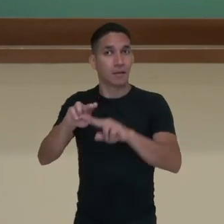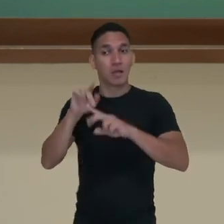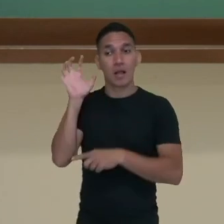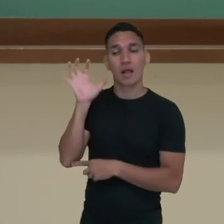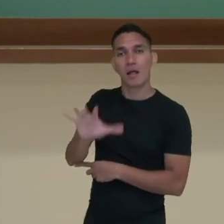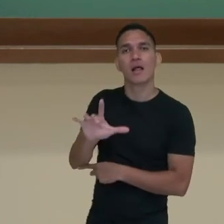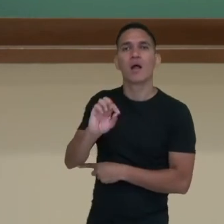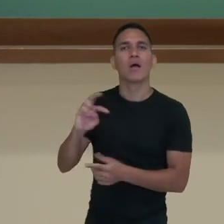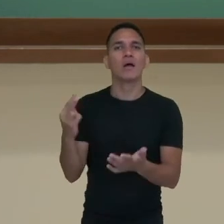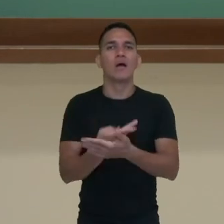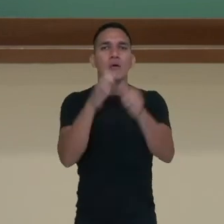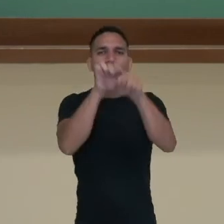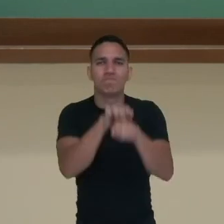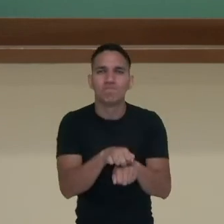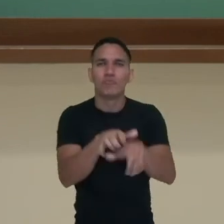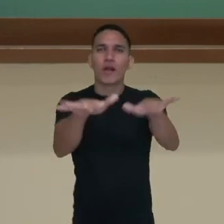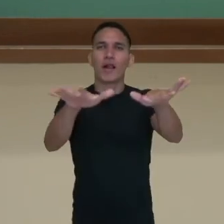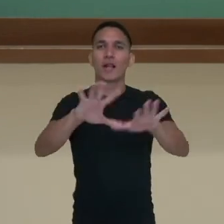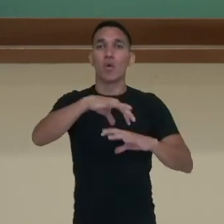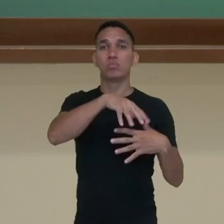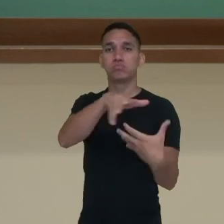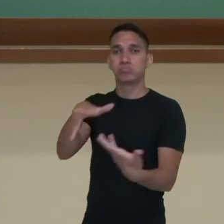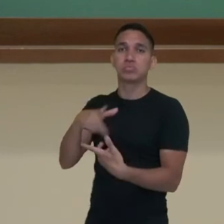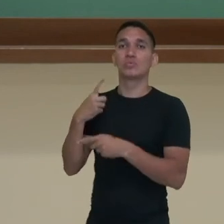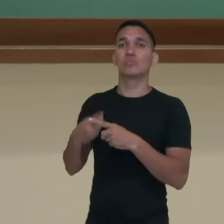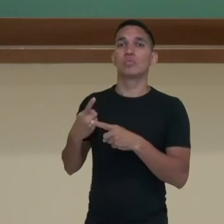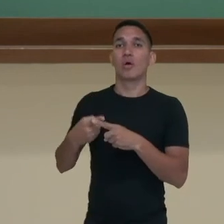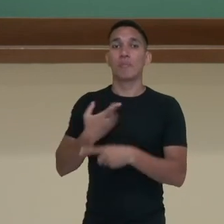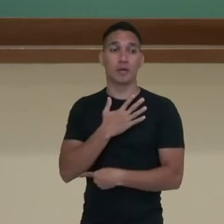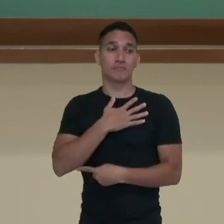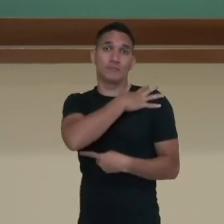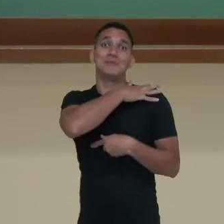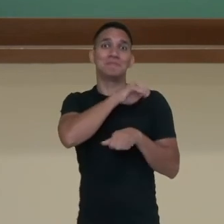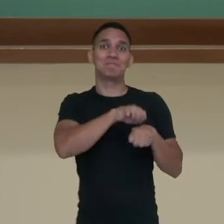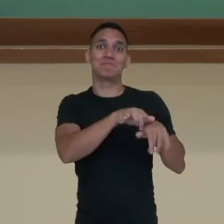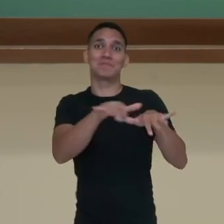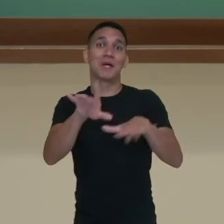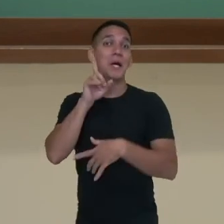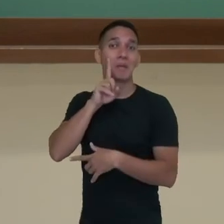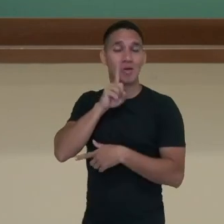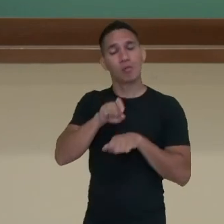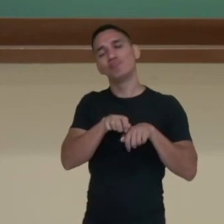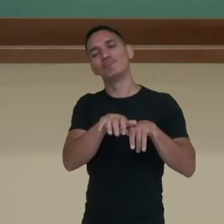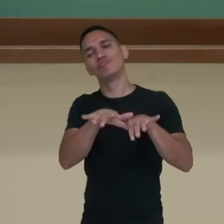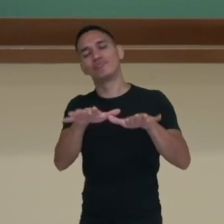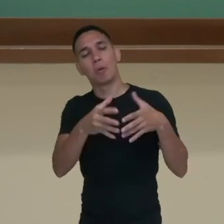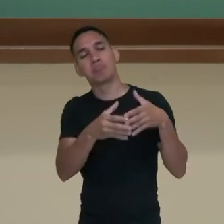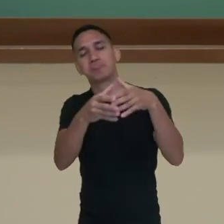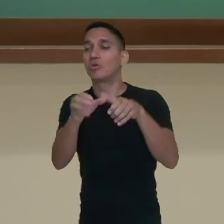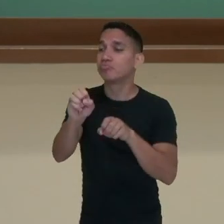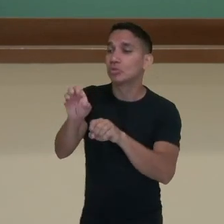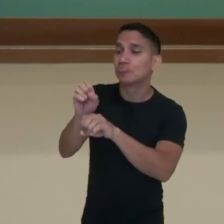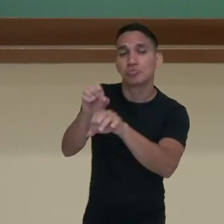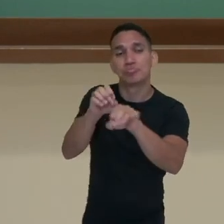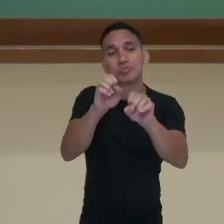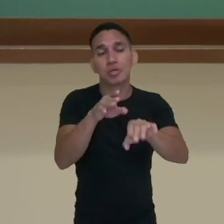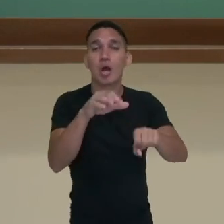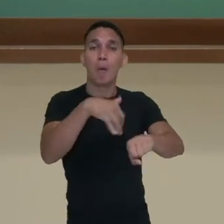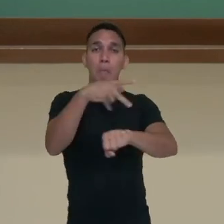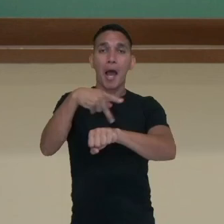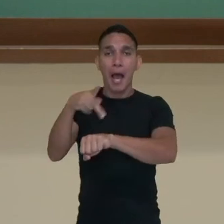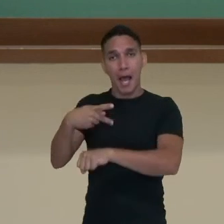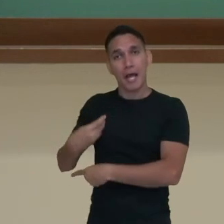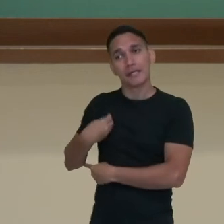ele difundiu no mundo através das forças armadas americanas que foram levando para os países aonde eles